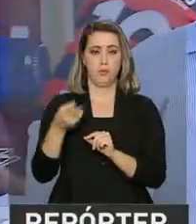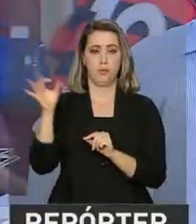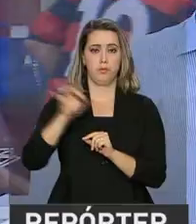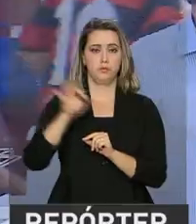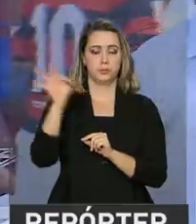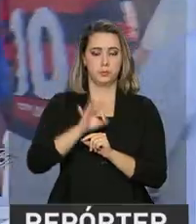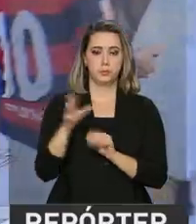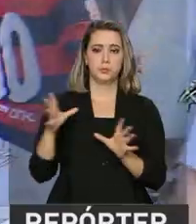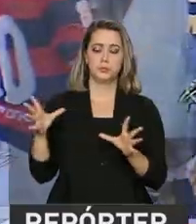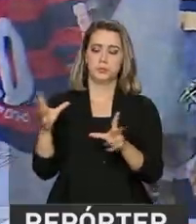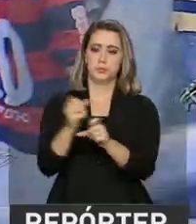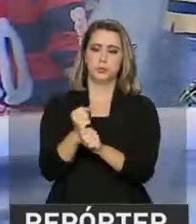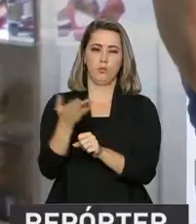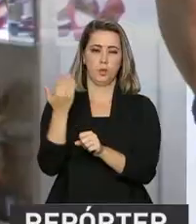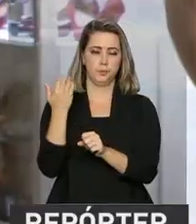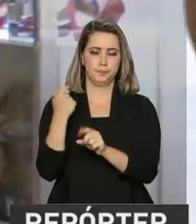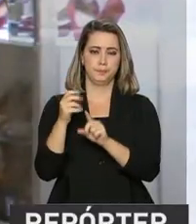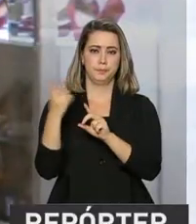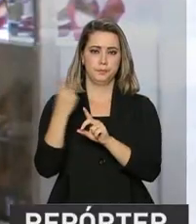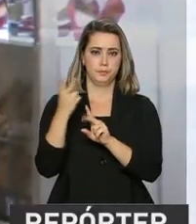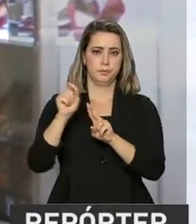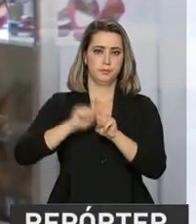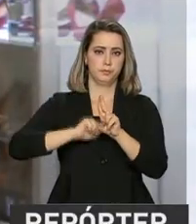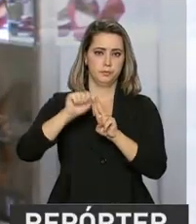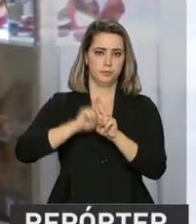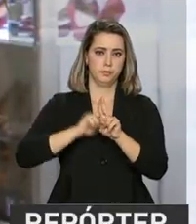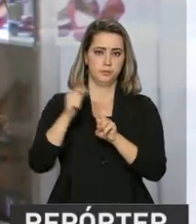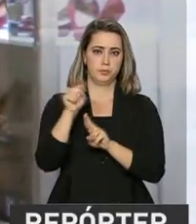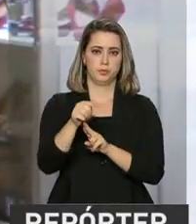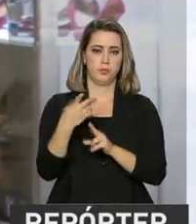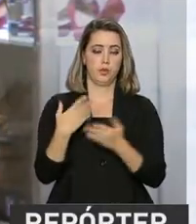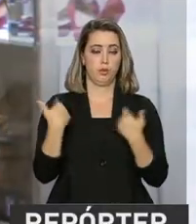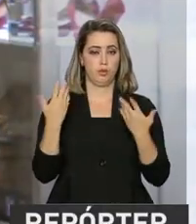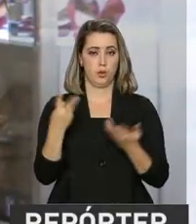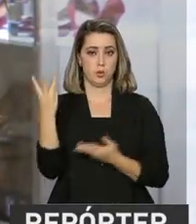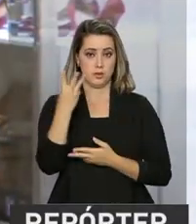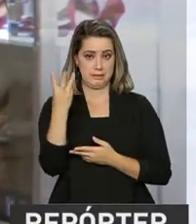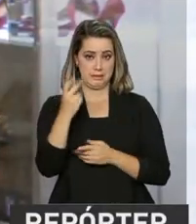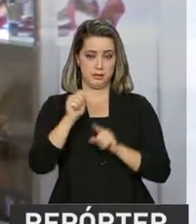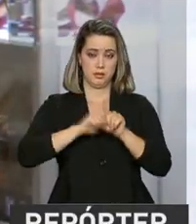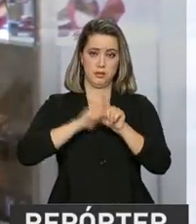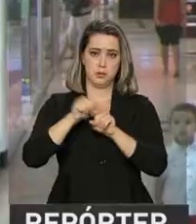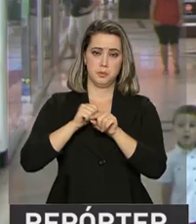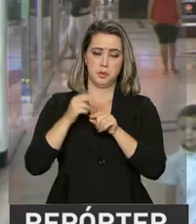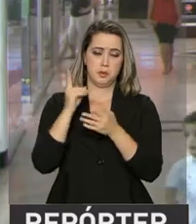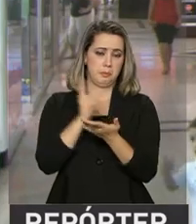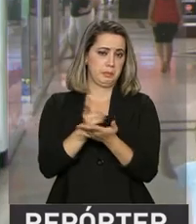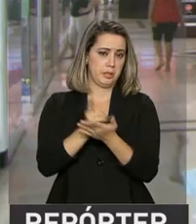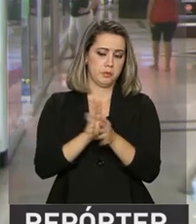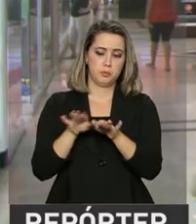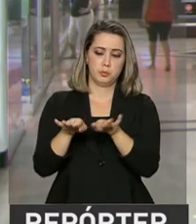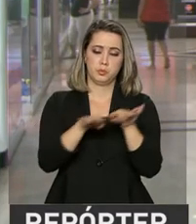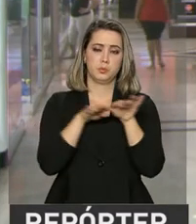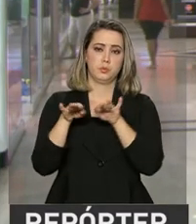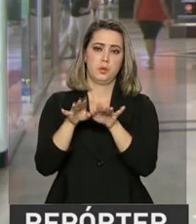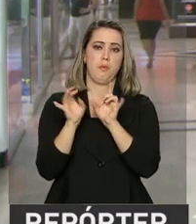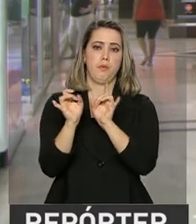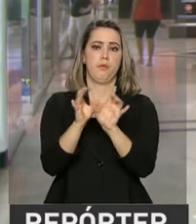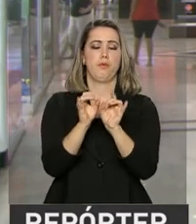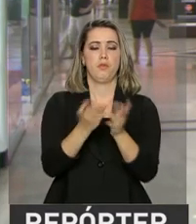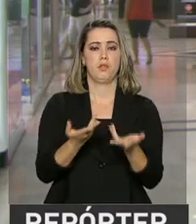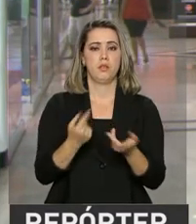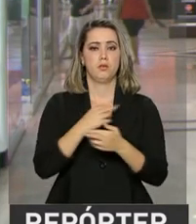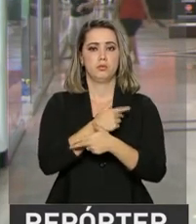acumulada nos dois meses anteriores com isso a média do trimestre ficou praticamente estável tanto para o volume quanto para a